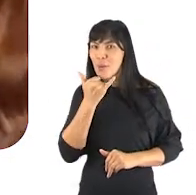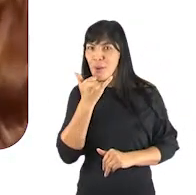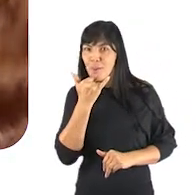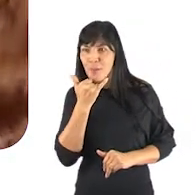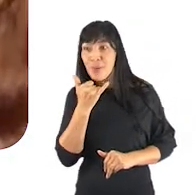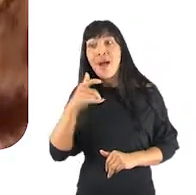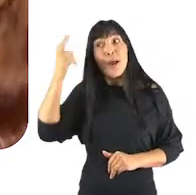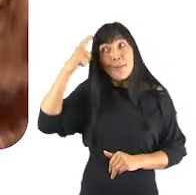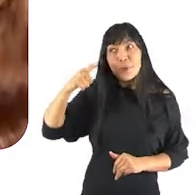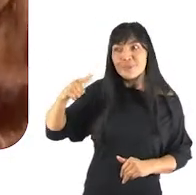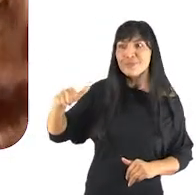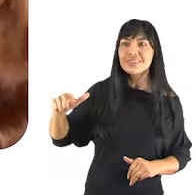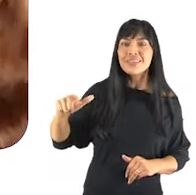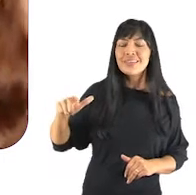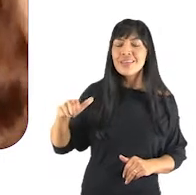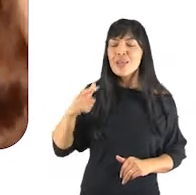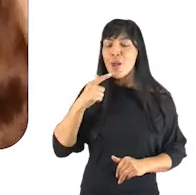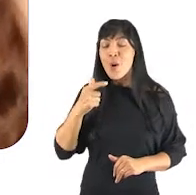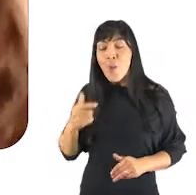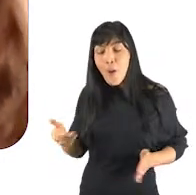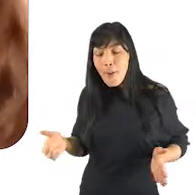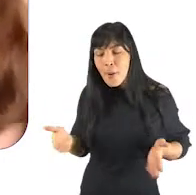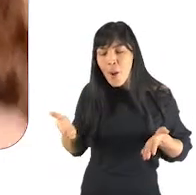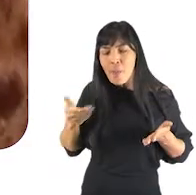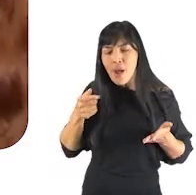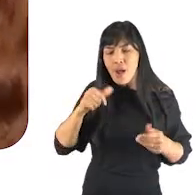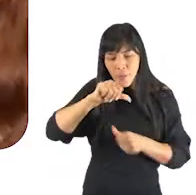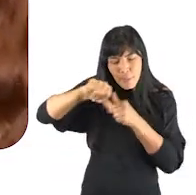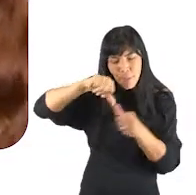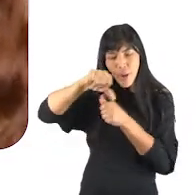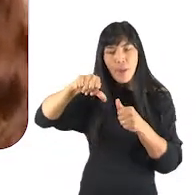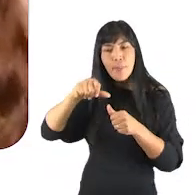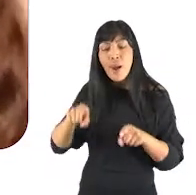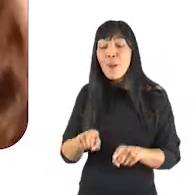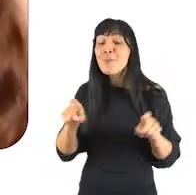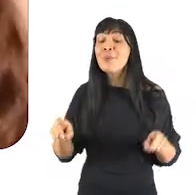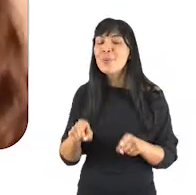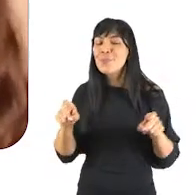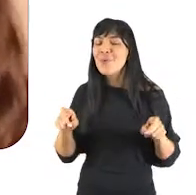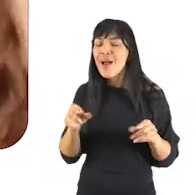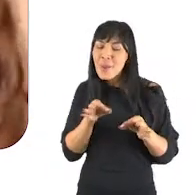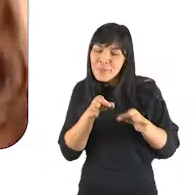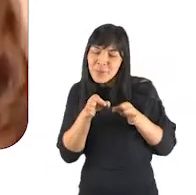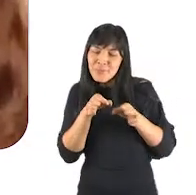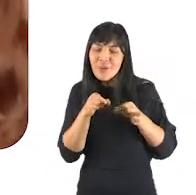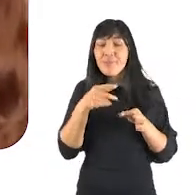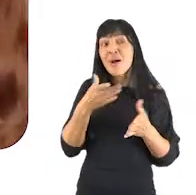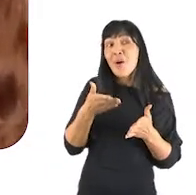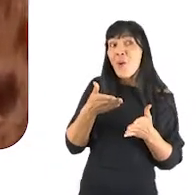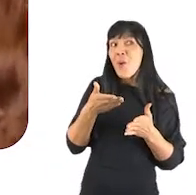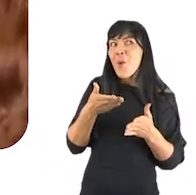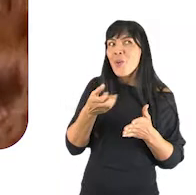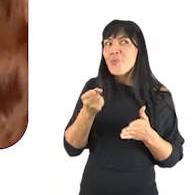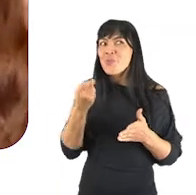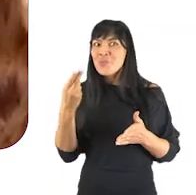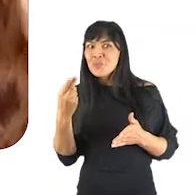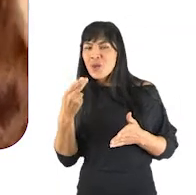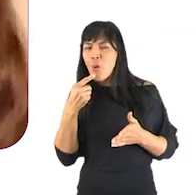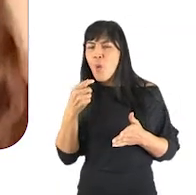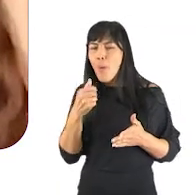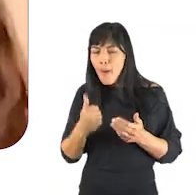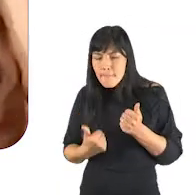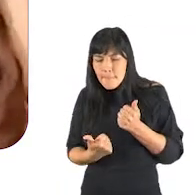para se conseguir um pleno potencial dessa transformação digital nas organizações, ou como você disse,